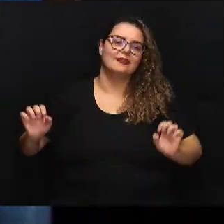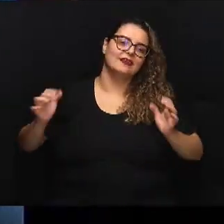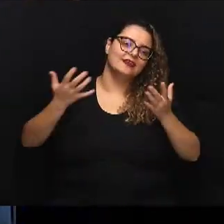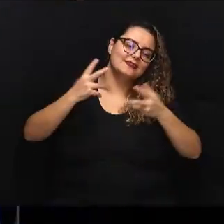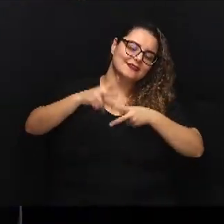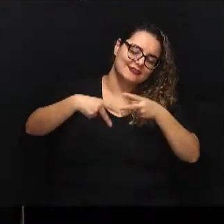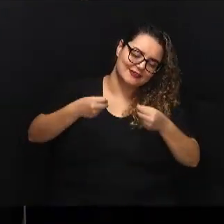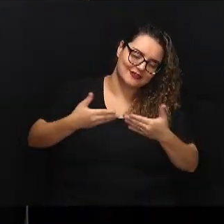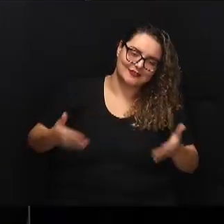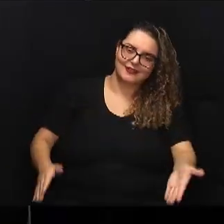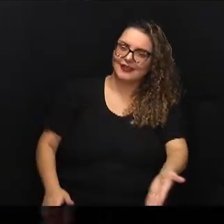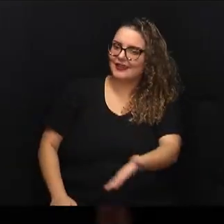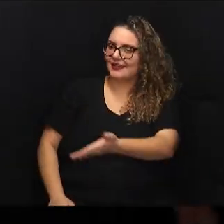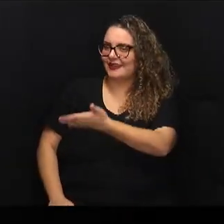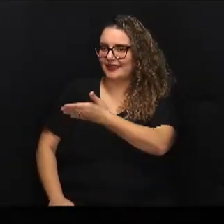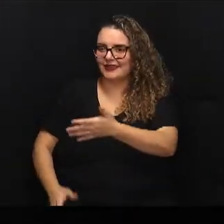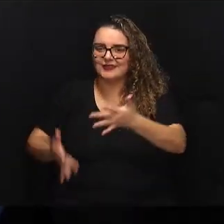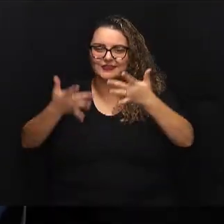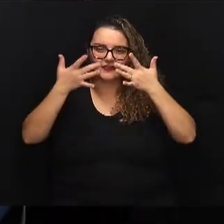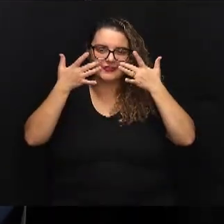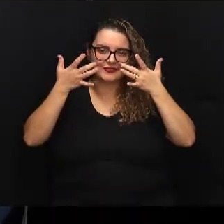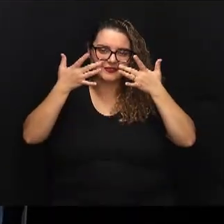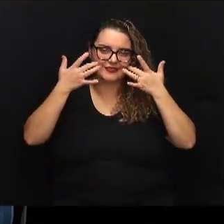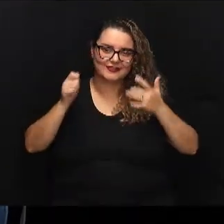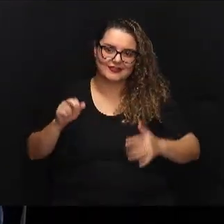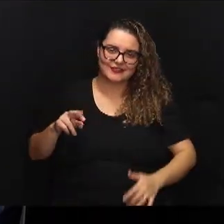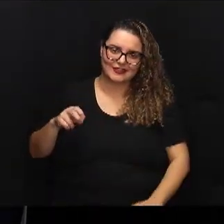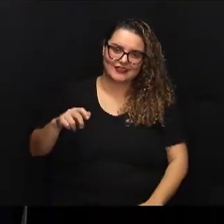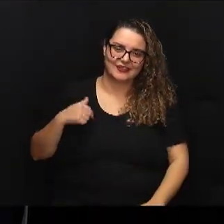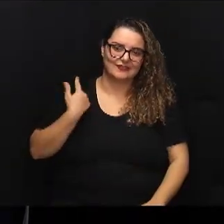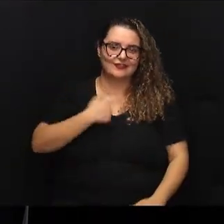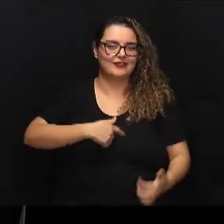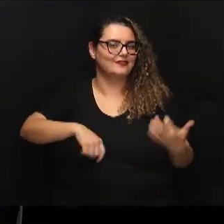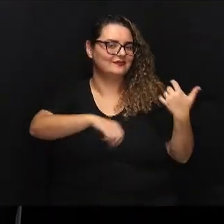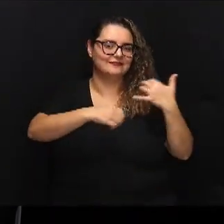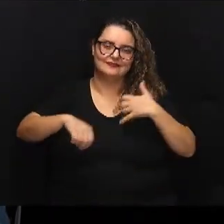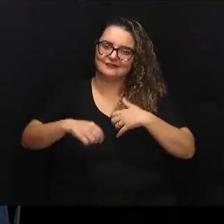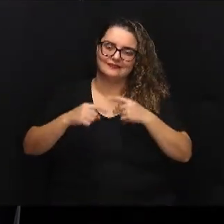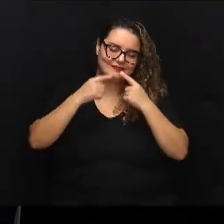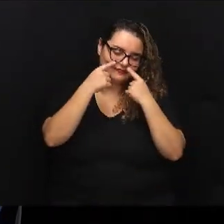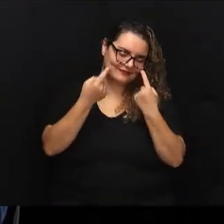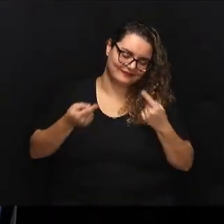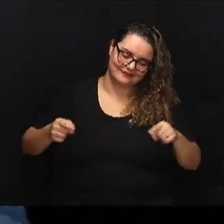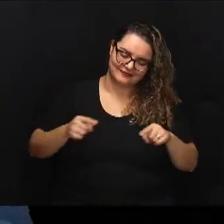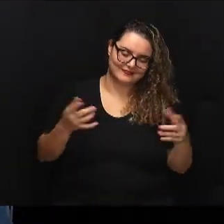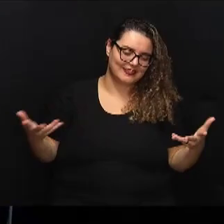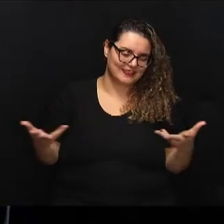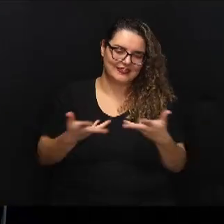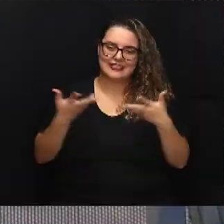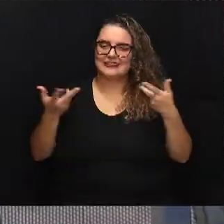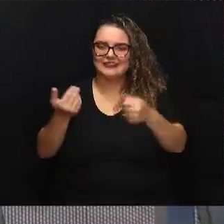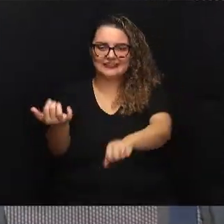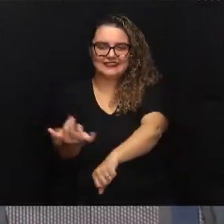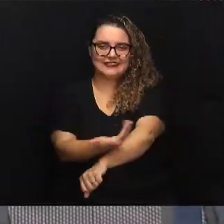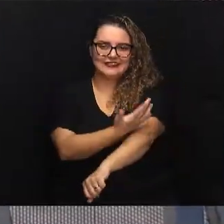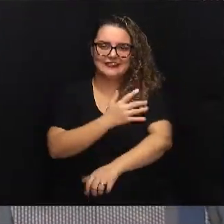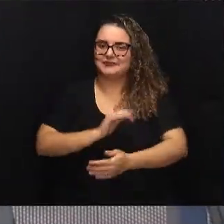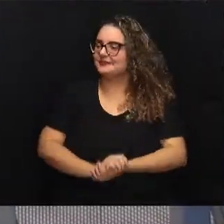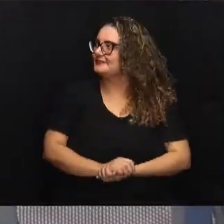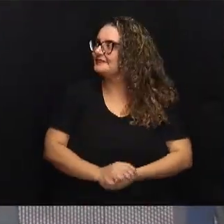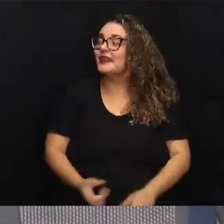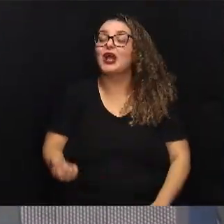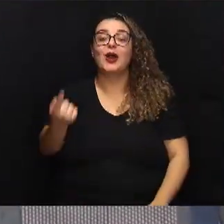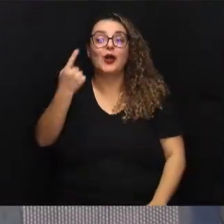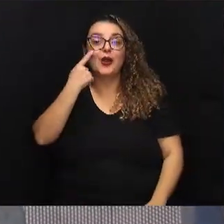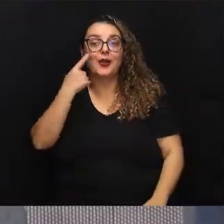inauguração aqui no Teatro de Arena, com a nossa Orquestra Sinfônica, está sendo fantástico, emocionante. Olha,